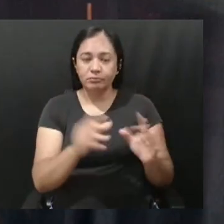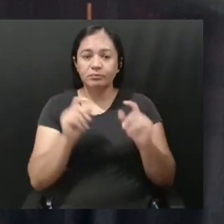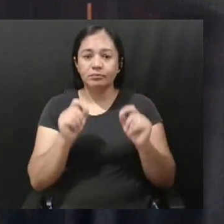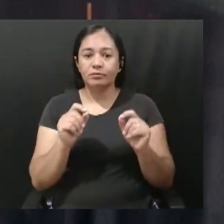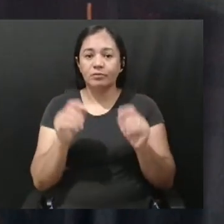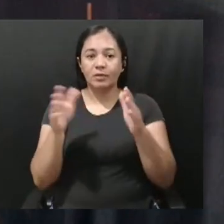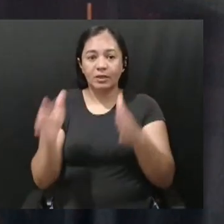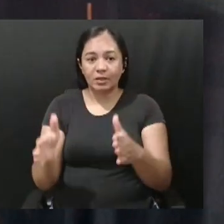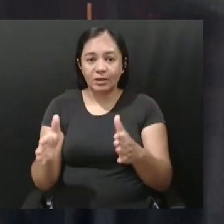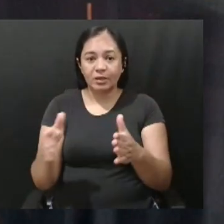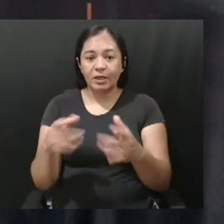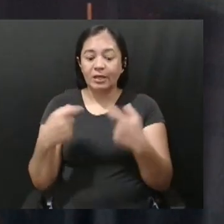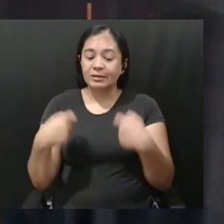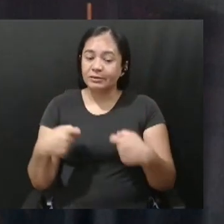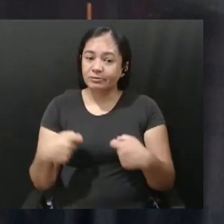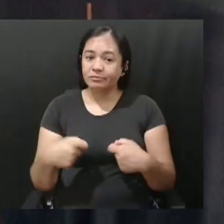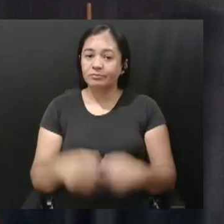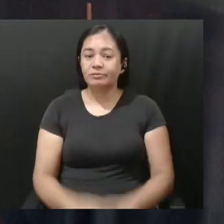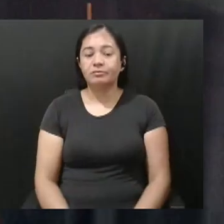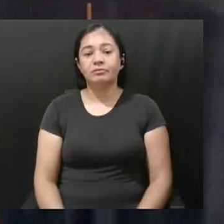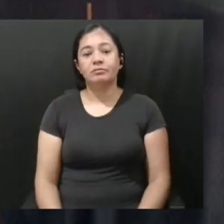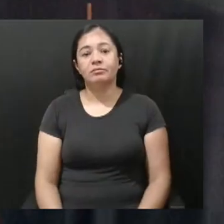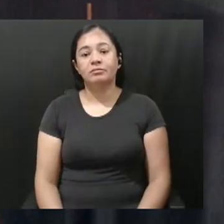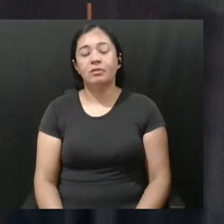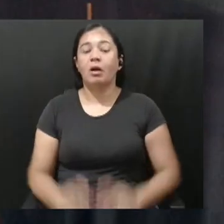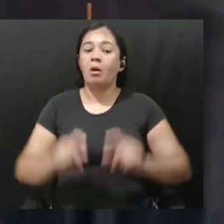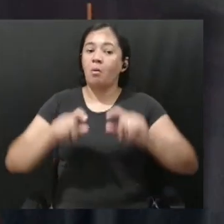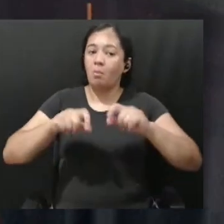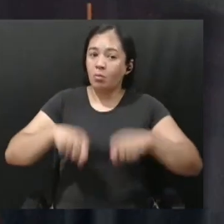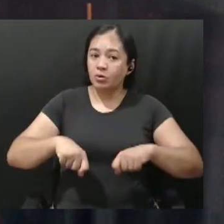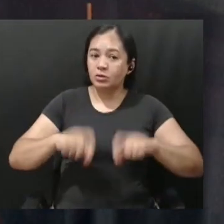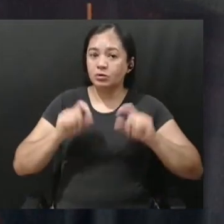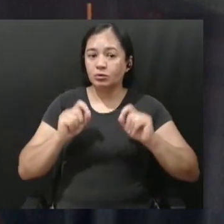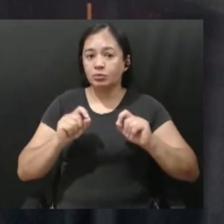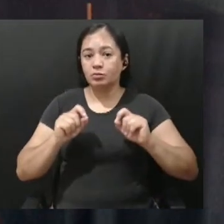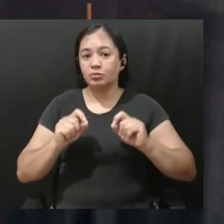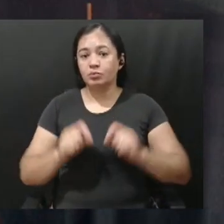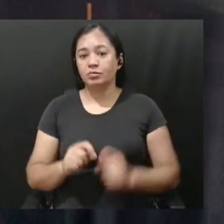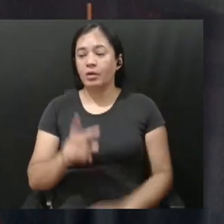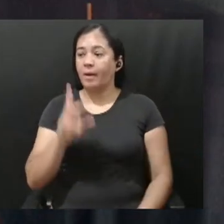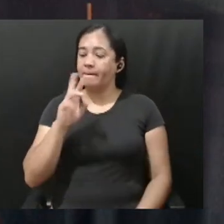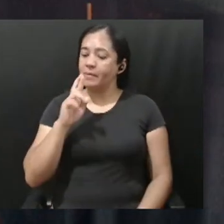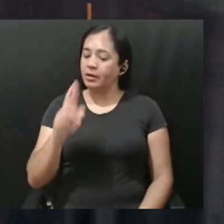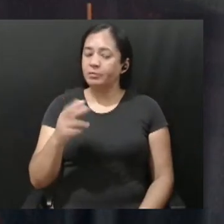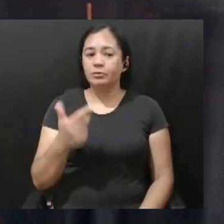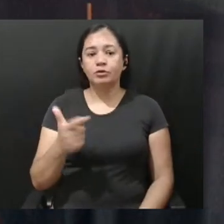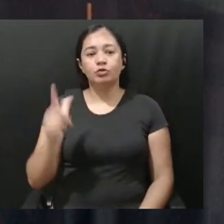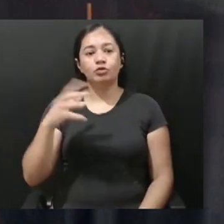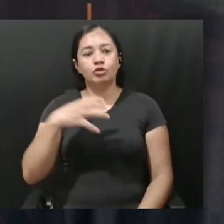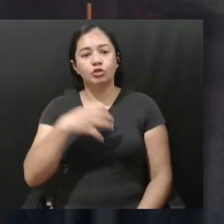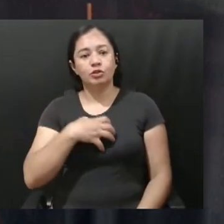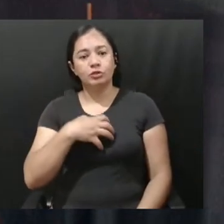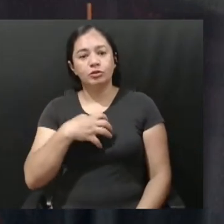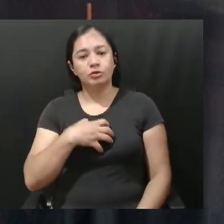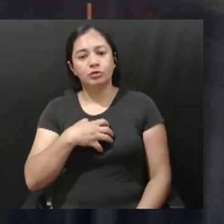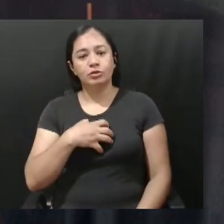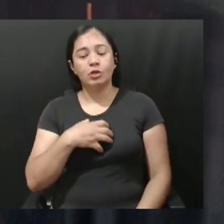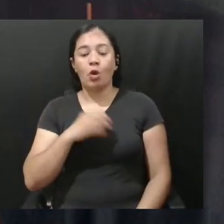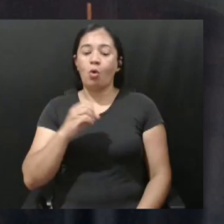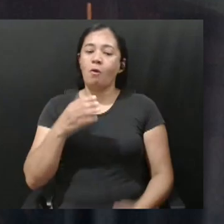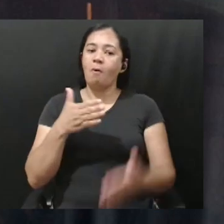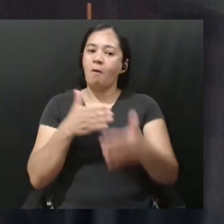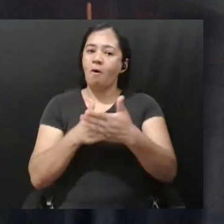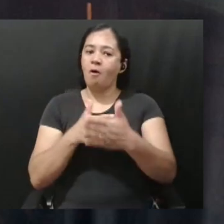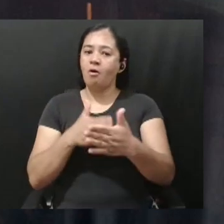Uhum. aí seja possível, né, responder de uma outra maneira, ou colocar limites também, ou Sim.